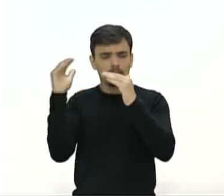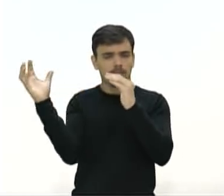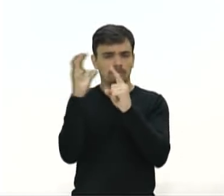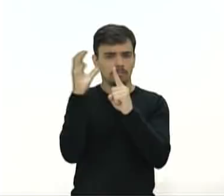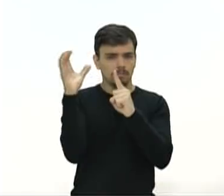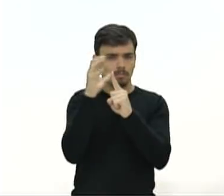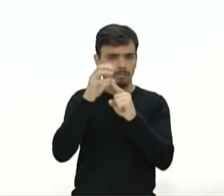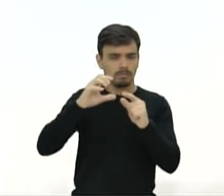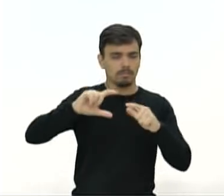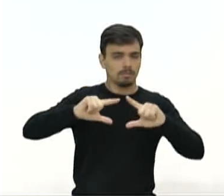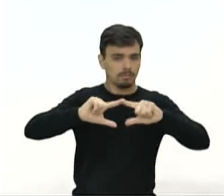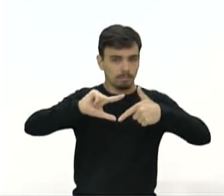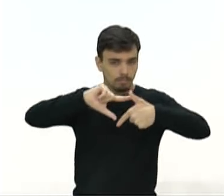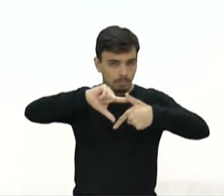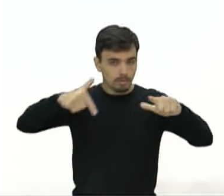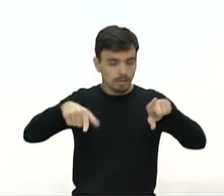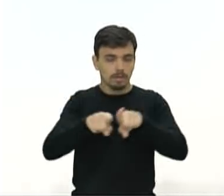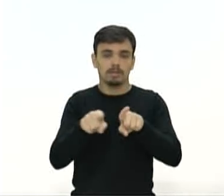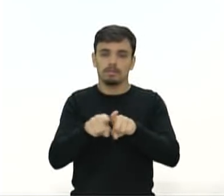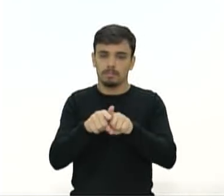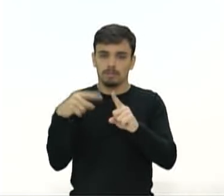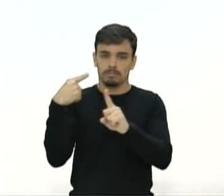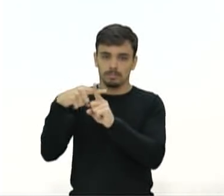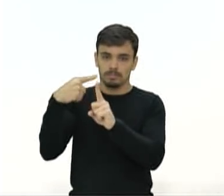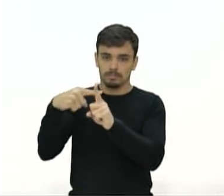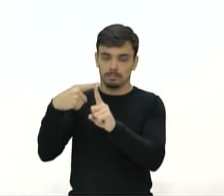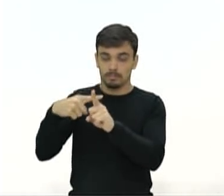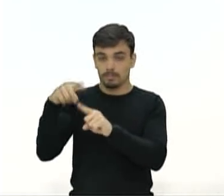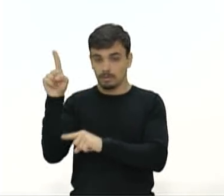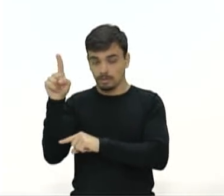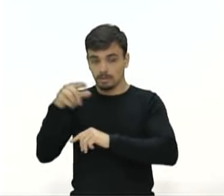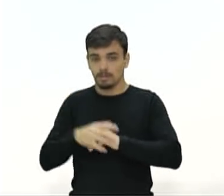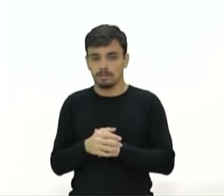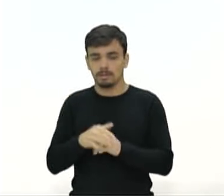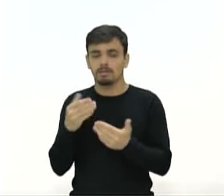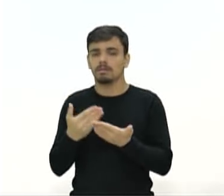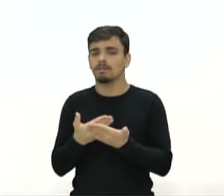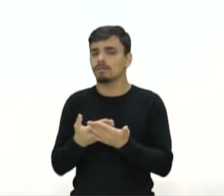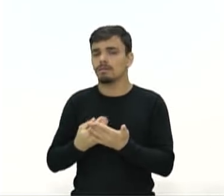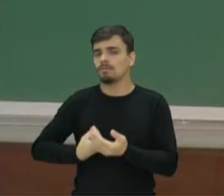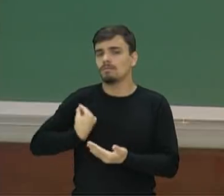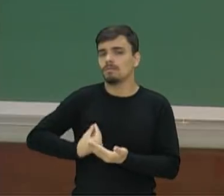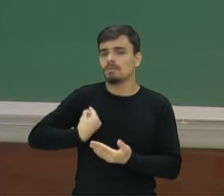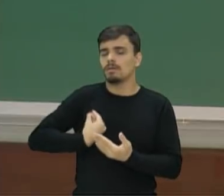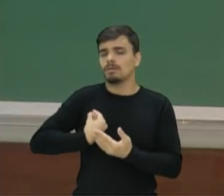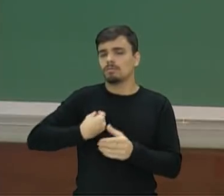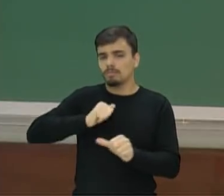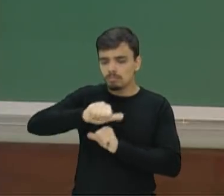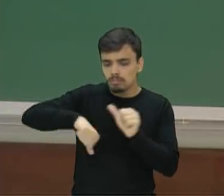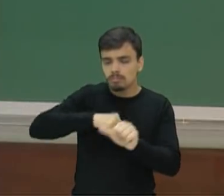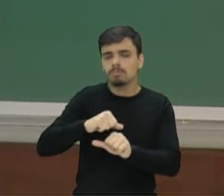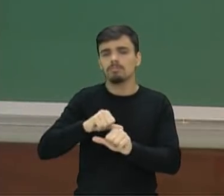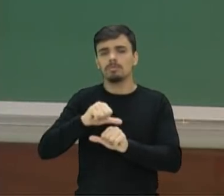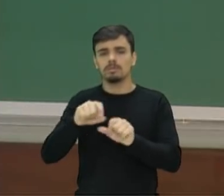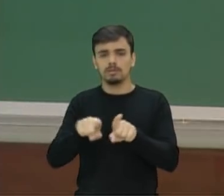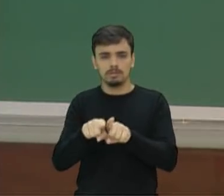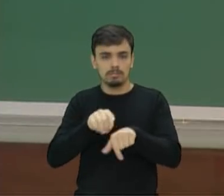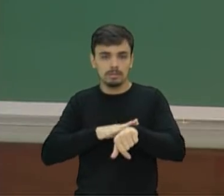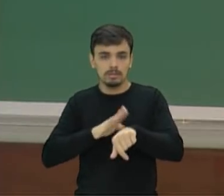em especial o positivismo. Então, Machado estava vivendo um período de muitas mudanças e todas